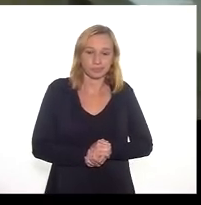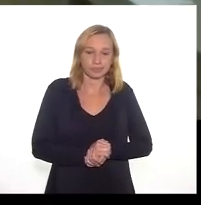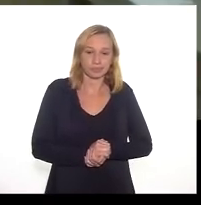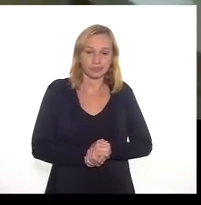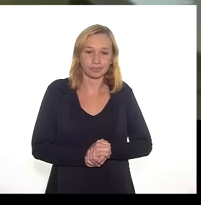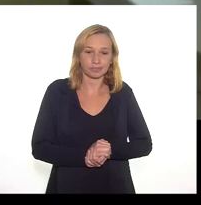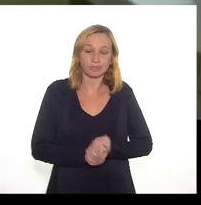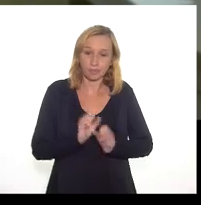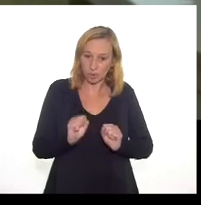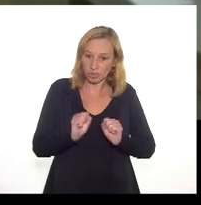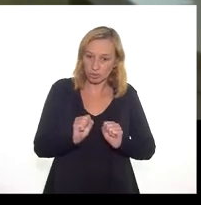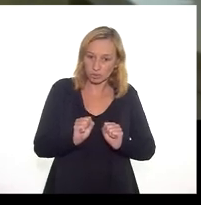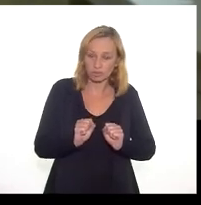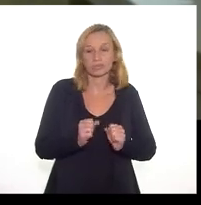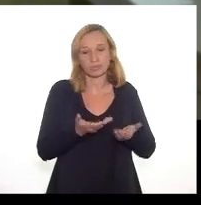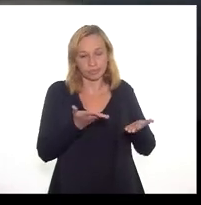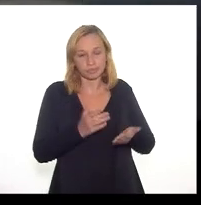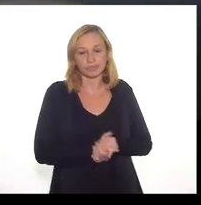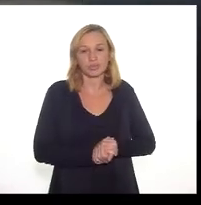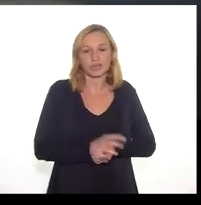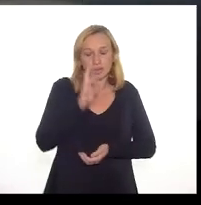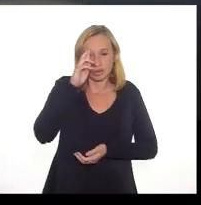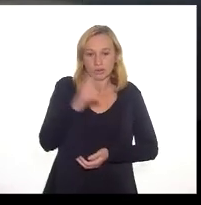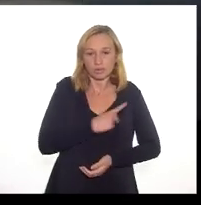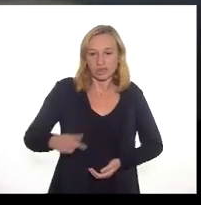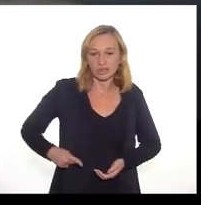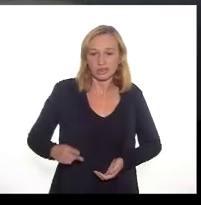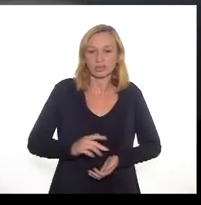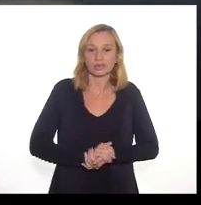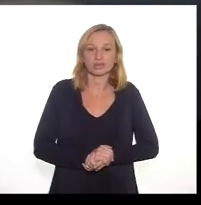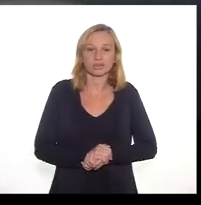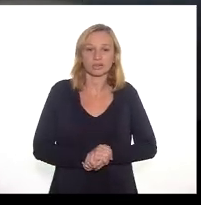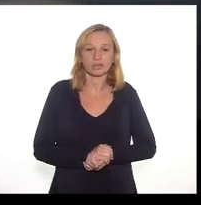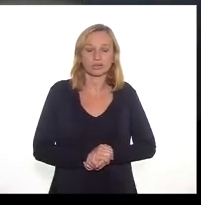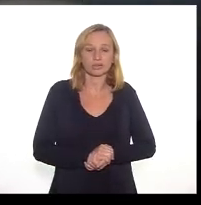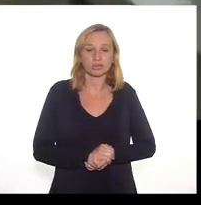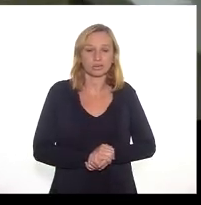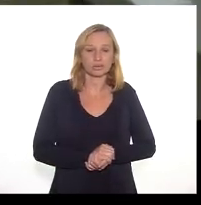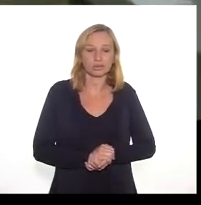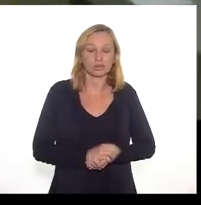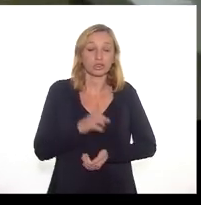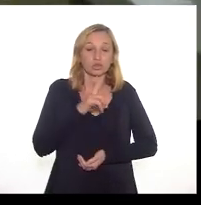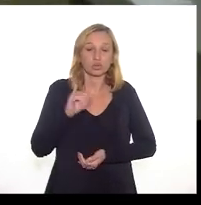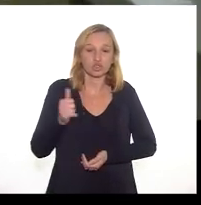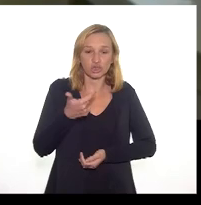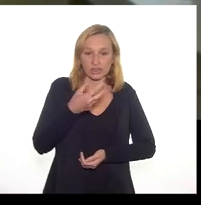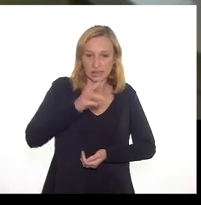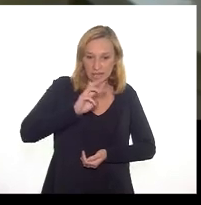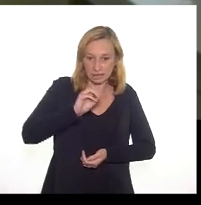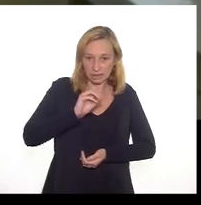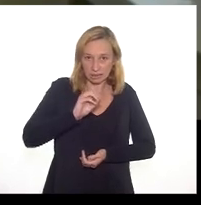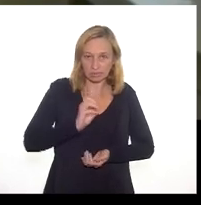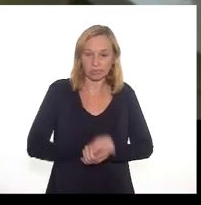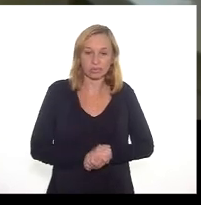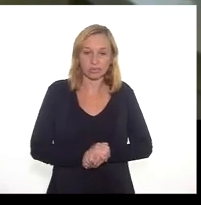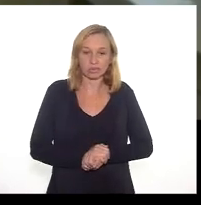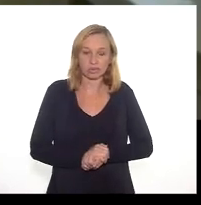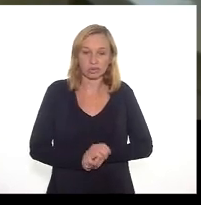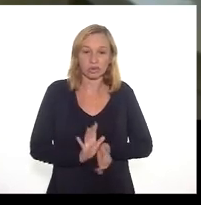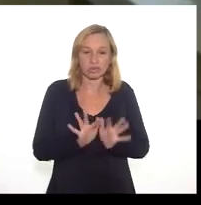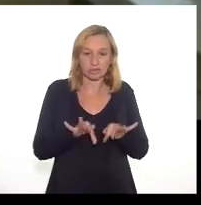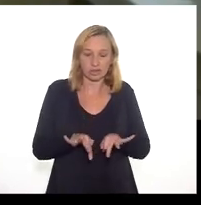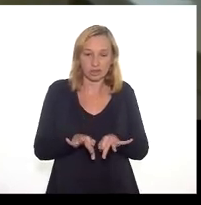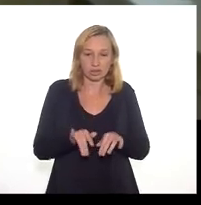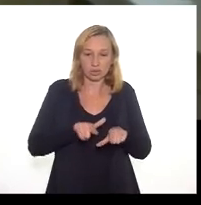Vai, Luiz. Posso ir? Por favor. Senhor presidente, é que no dia 30 terminou